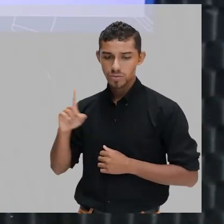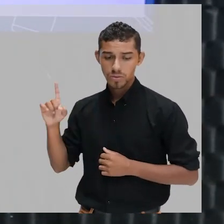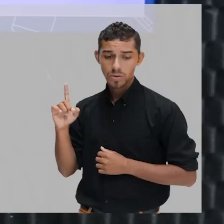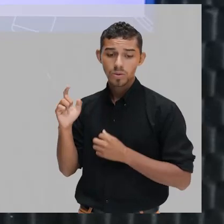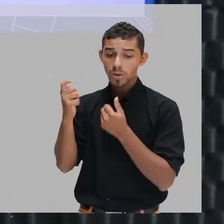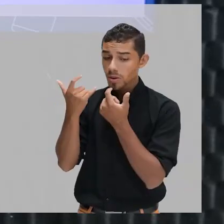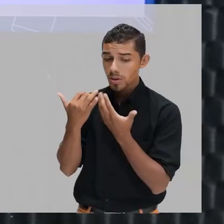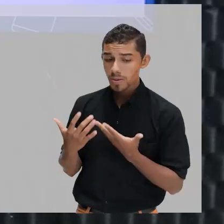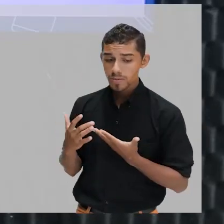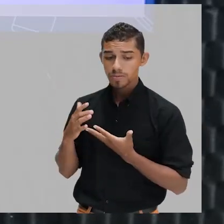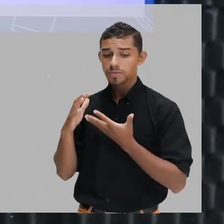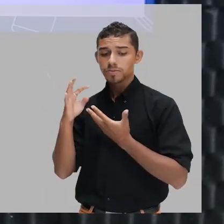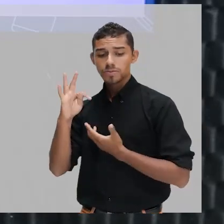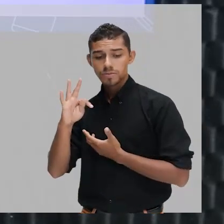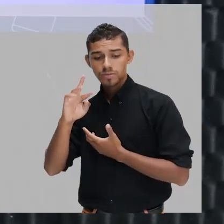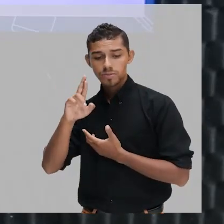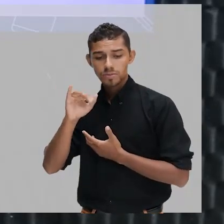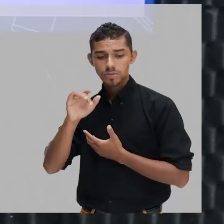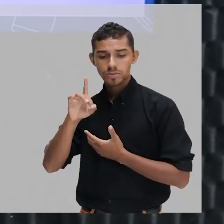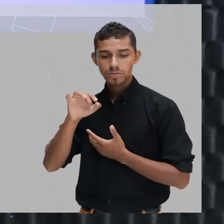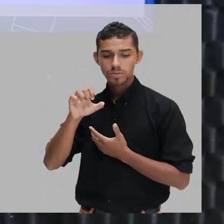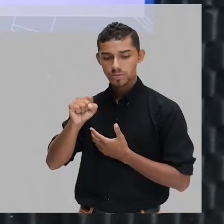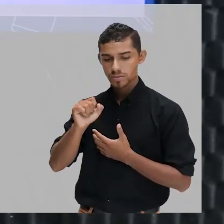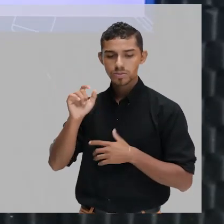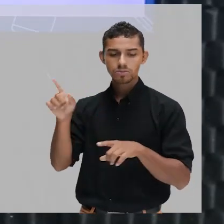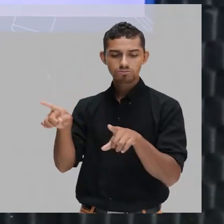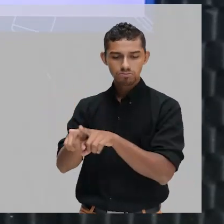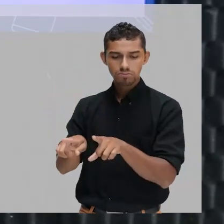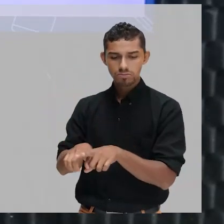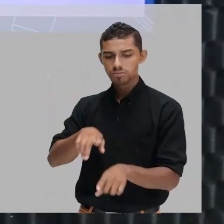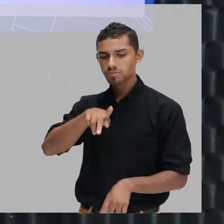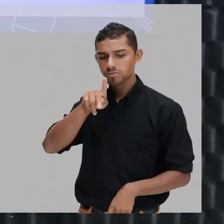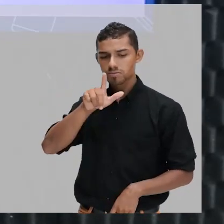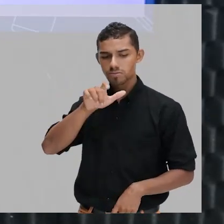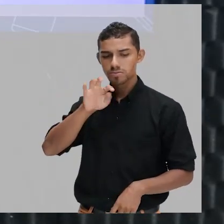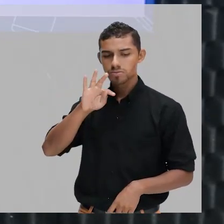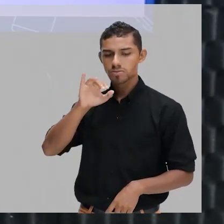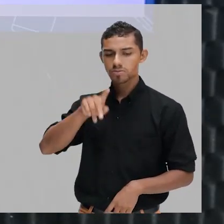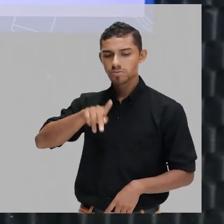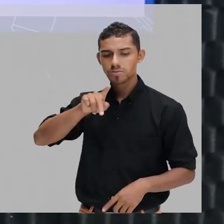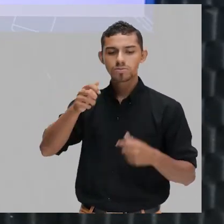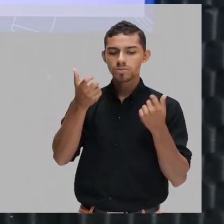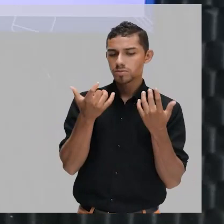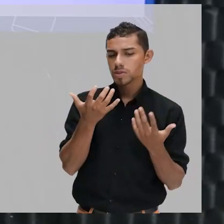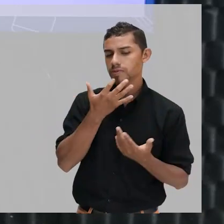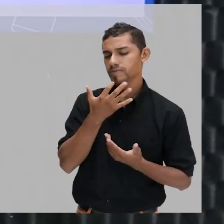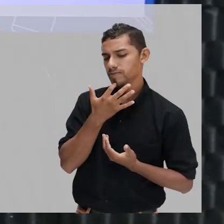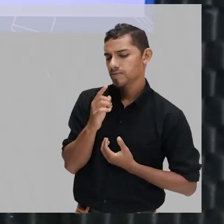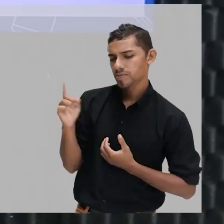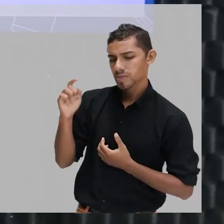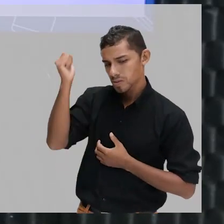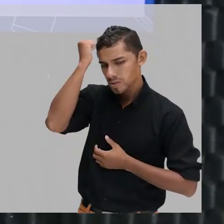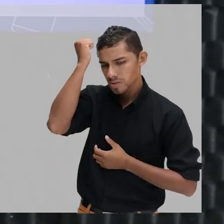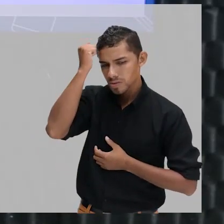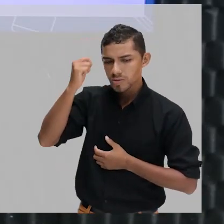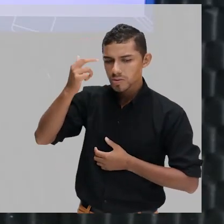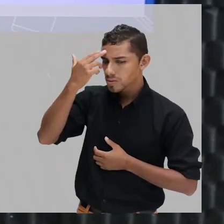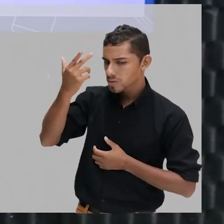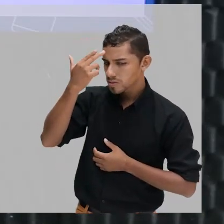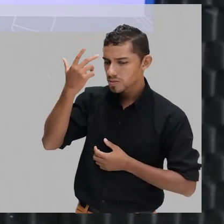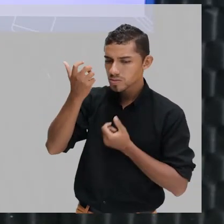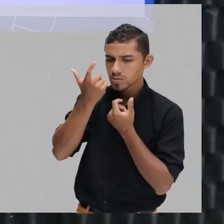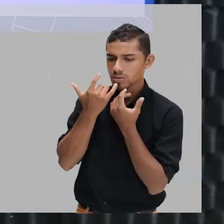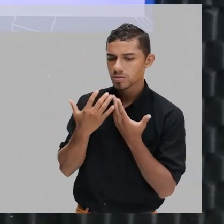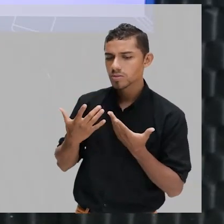Colec. São bonecos de planos também que variam. Ele tem tanto tridimensionais quanto bidimensionais. E eles vão contando a história,